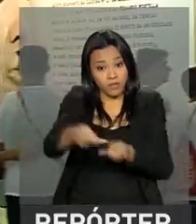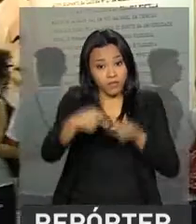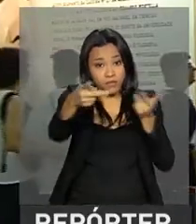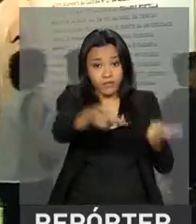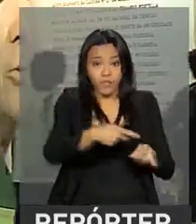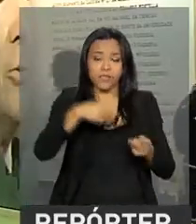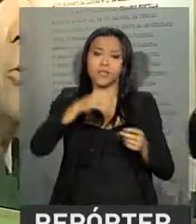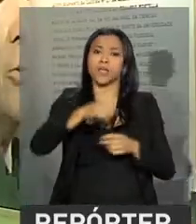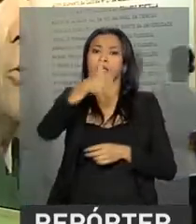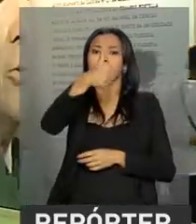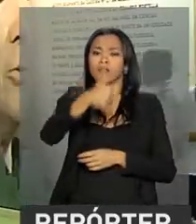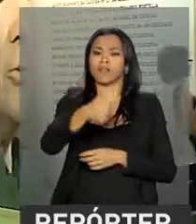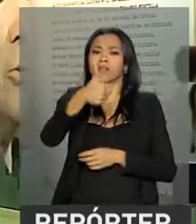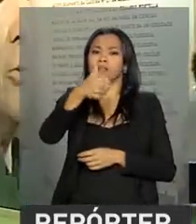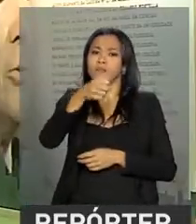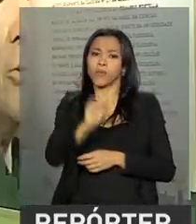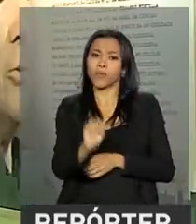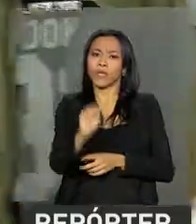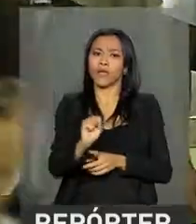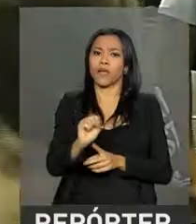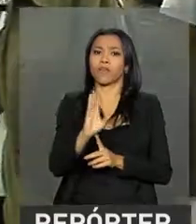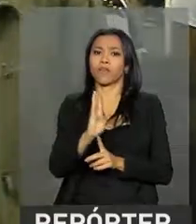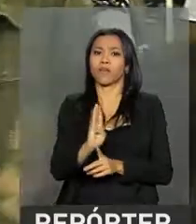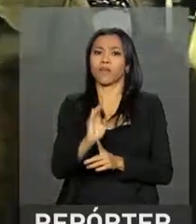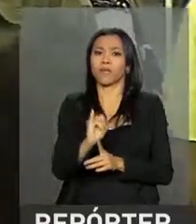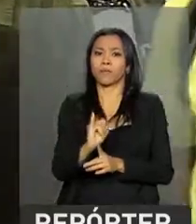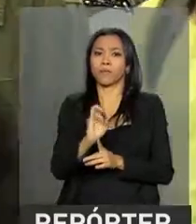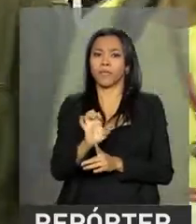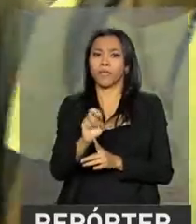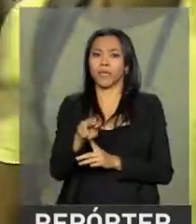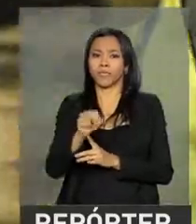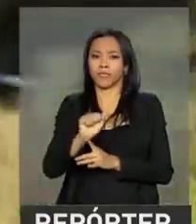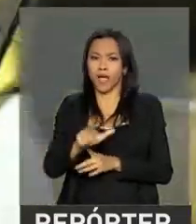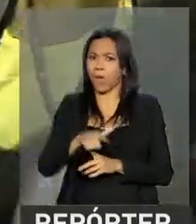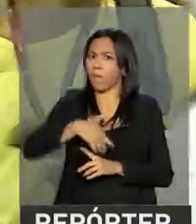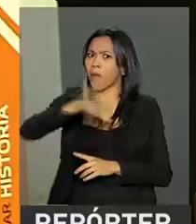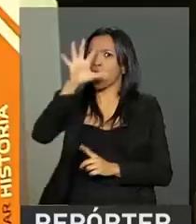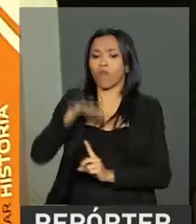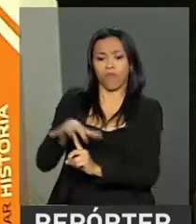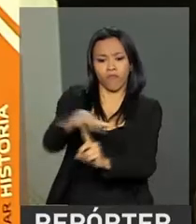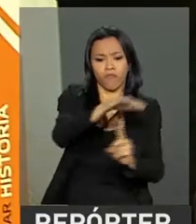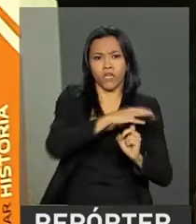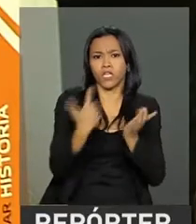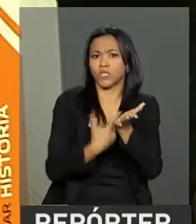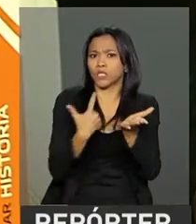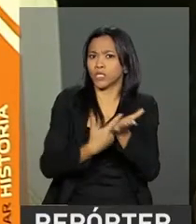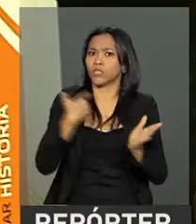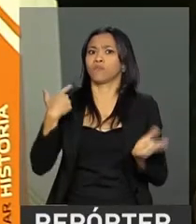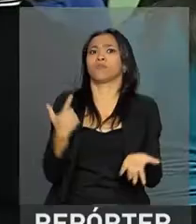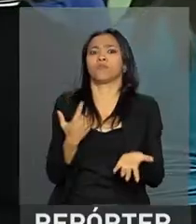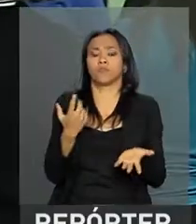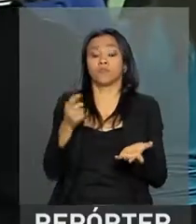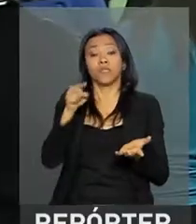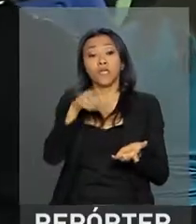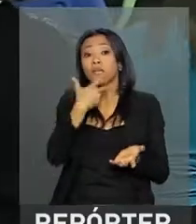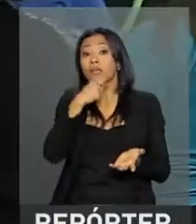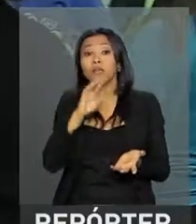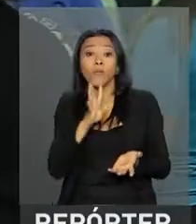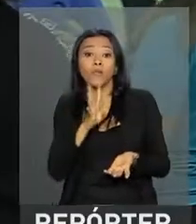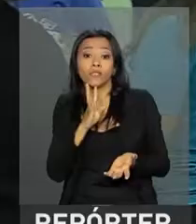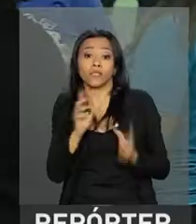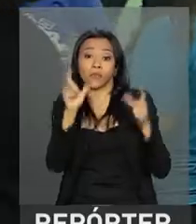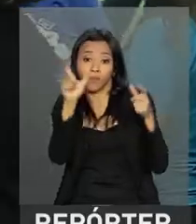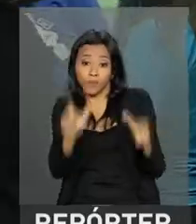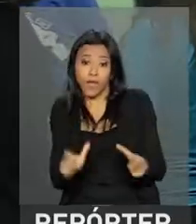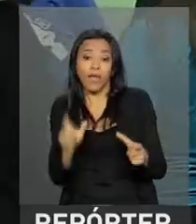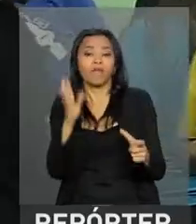18ª Bienal do Livro no Rio de Janeiro, a maior feira literária do país. Além de conhecer as obras, quem visitar o stand